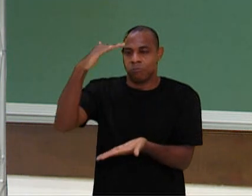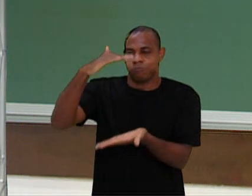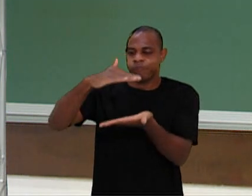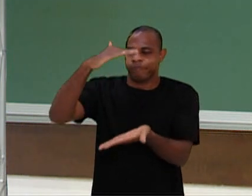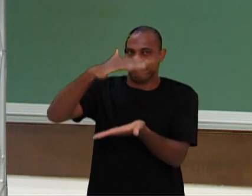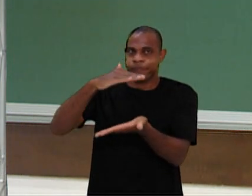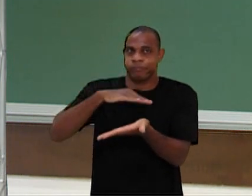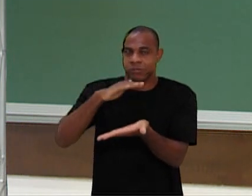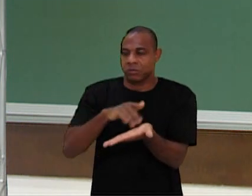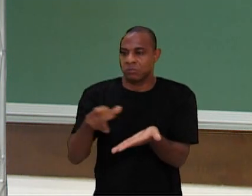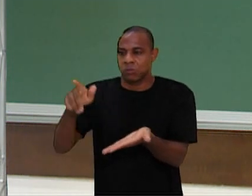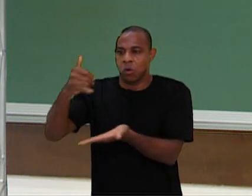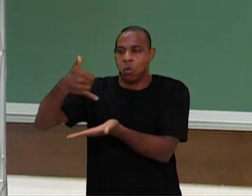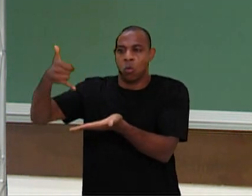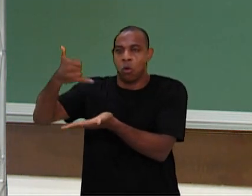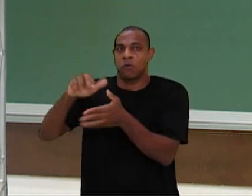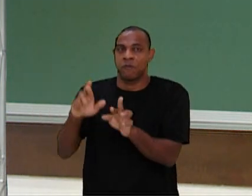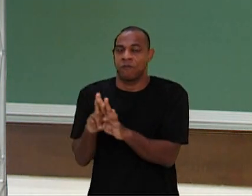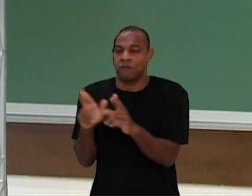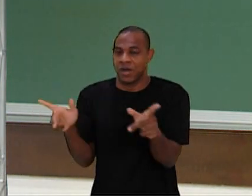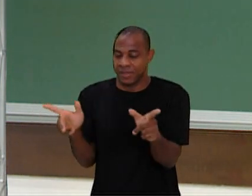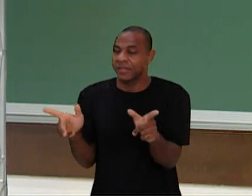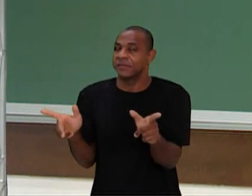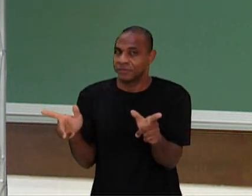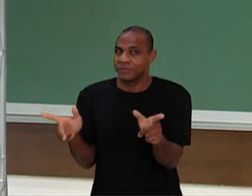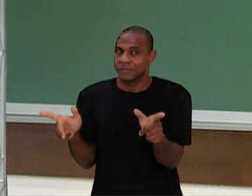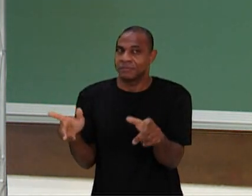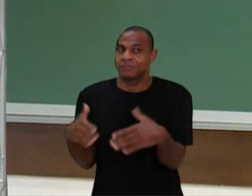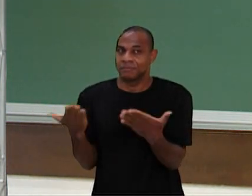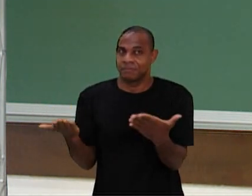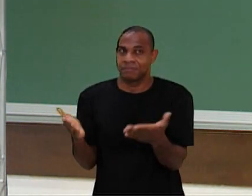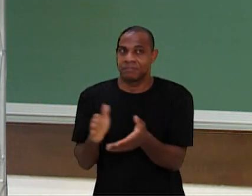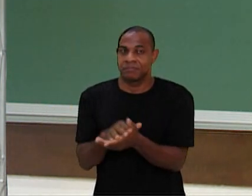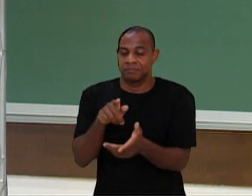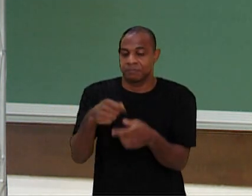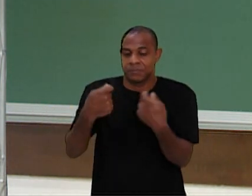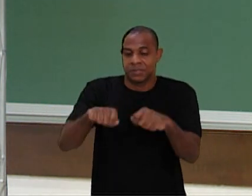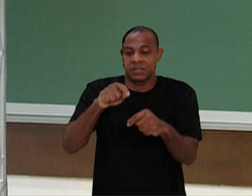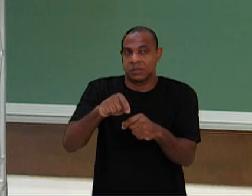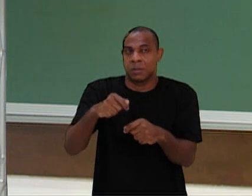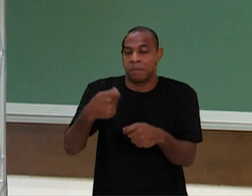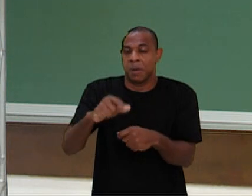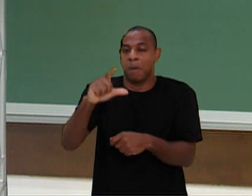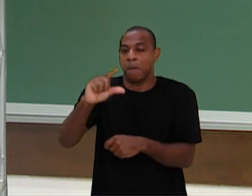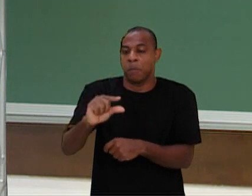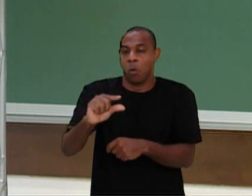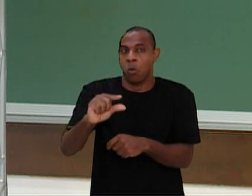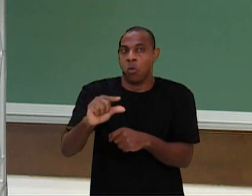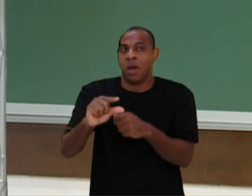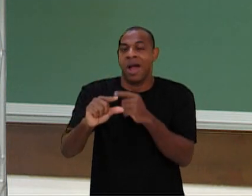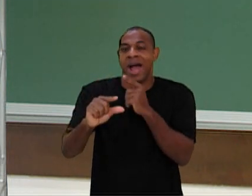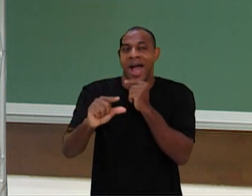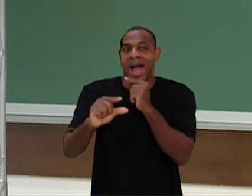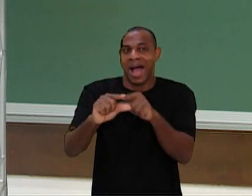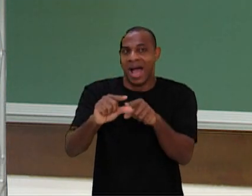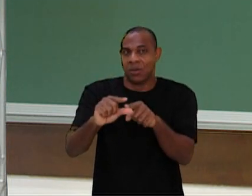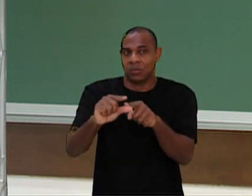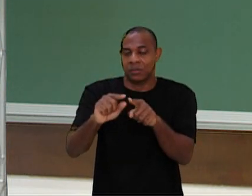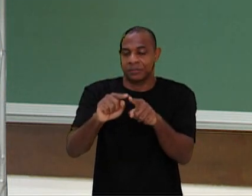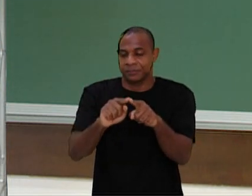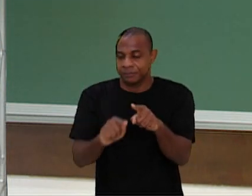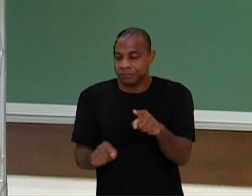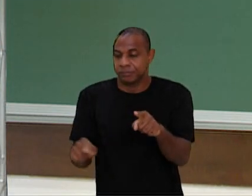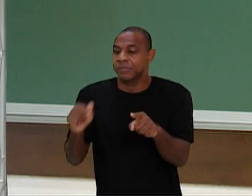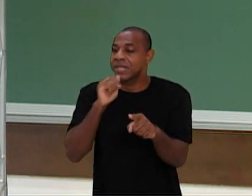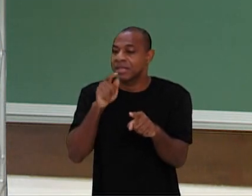densidade diferente, no caso a água é uma densidade maior do que a do óleo, a gente percebe que eu preciso de muito menos água para fazer pressão hidrostática aqui do